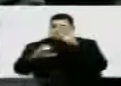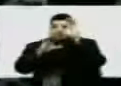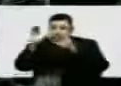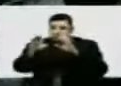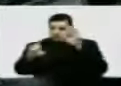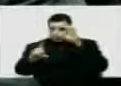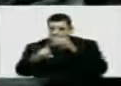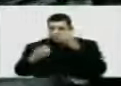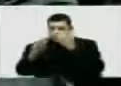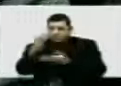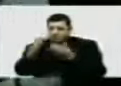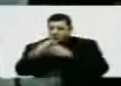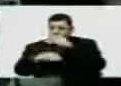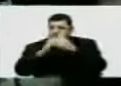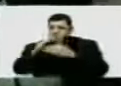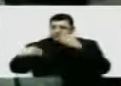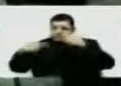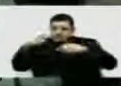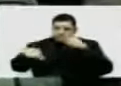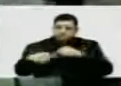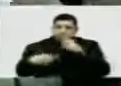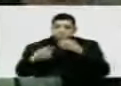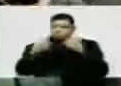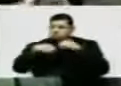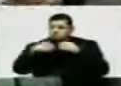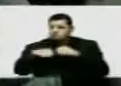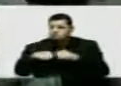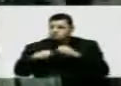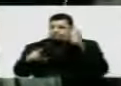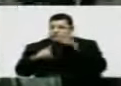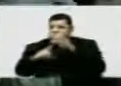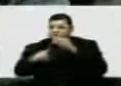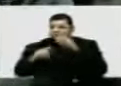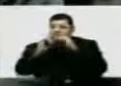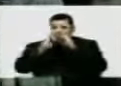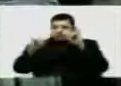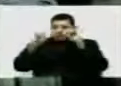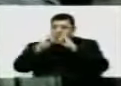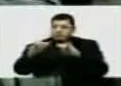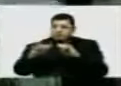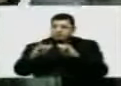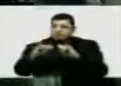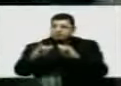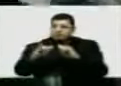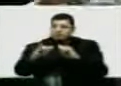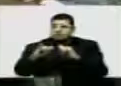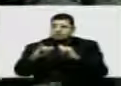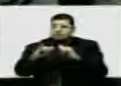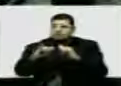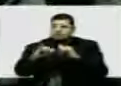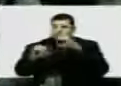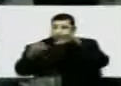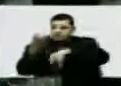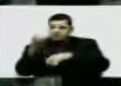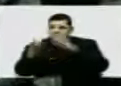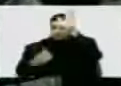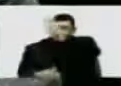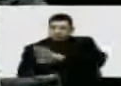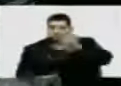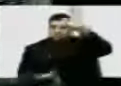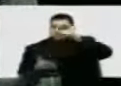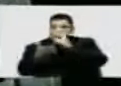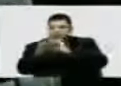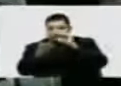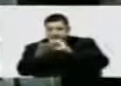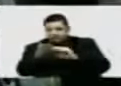modelo Zona Franca perca toda a sua competitividade. Não precisa nem, deputado Wilson, mandar mensagem para o Congresso Nacional. É na